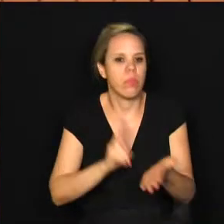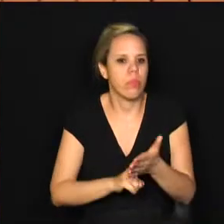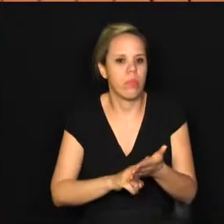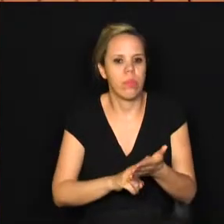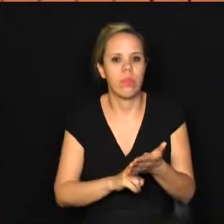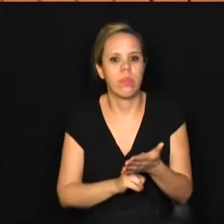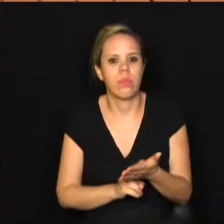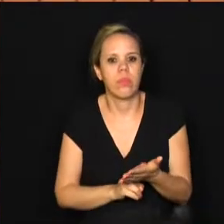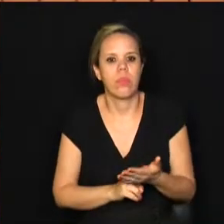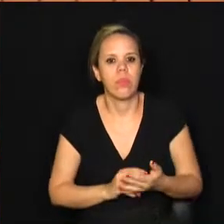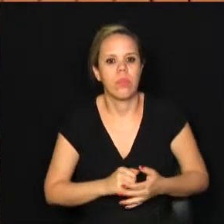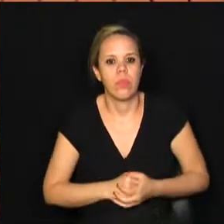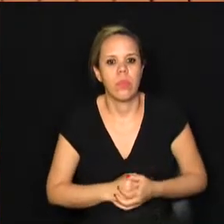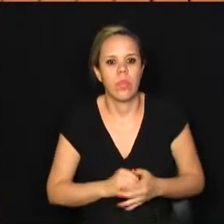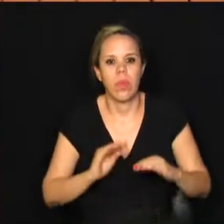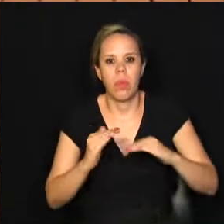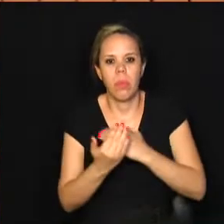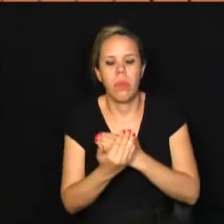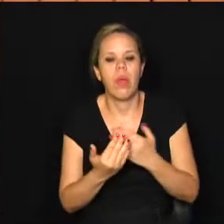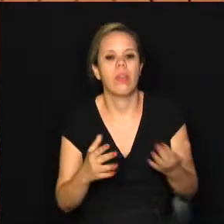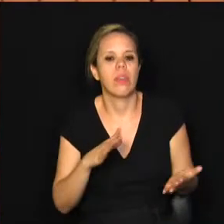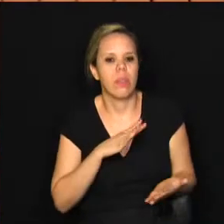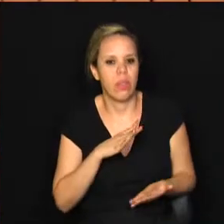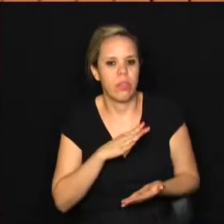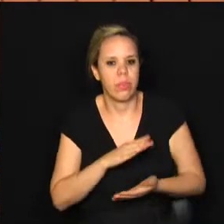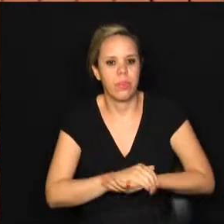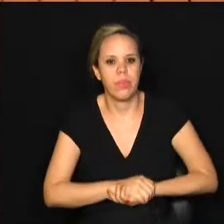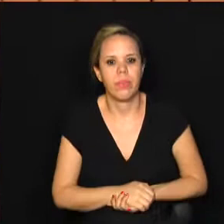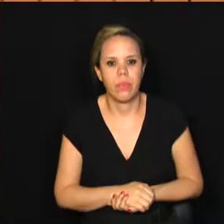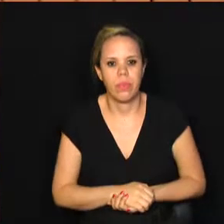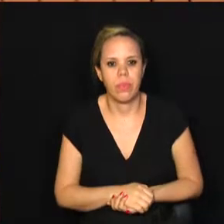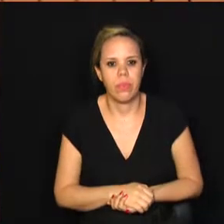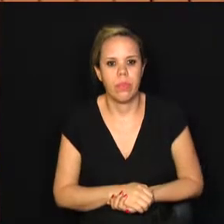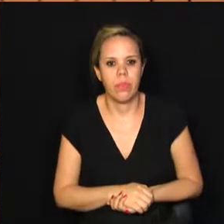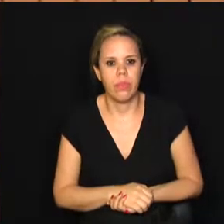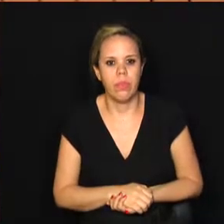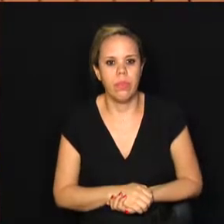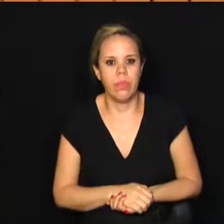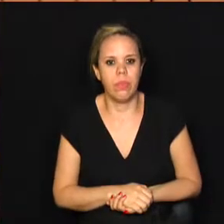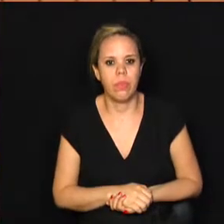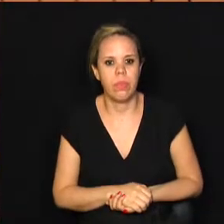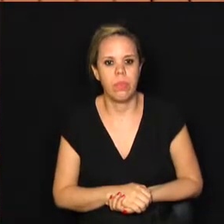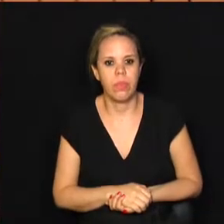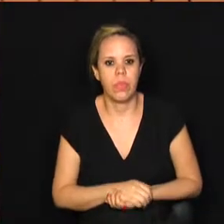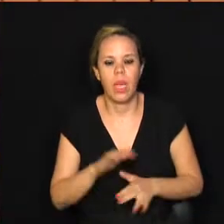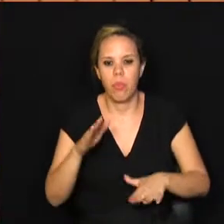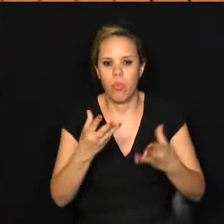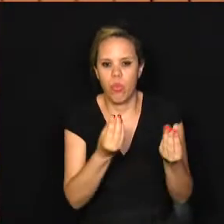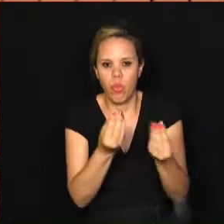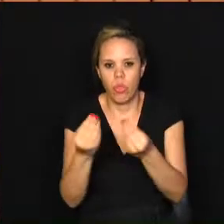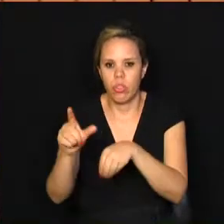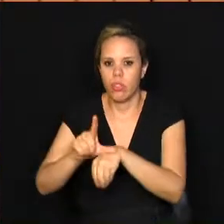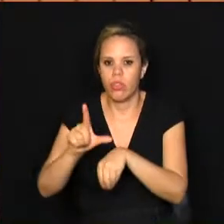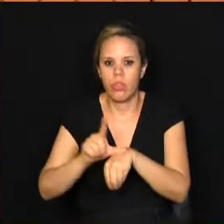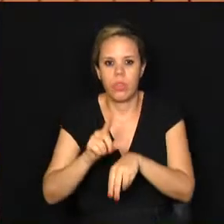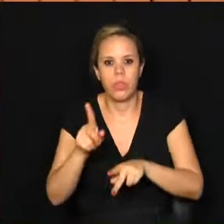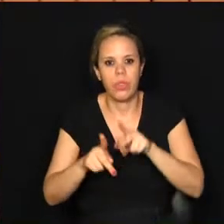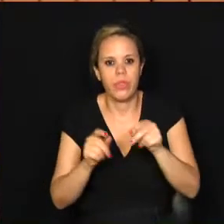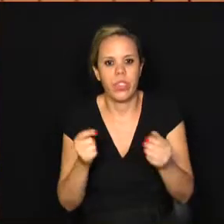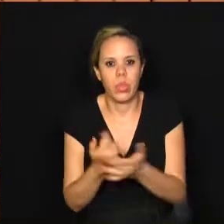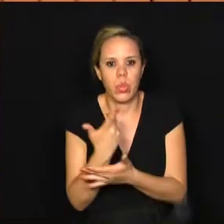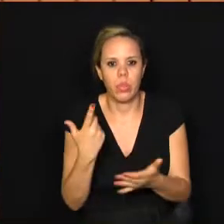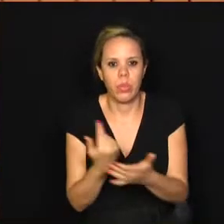correspondências nos bairros periféricos da nossa cidade. Inclusive muitas lojas, pessoas quando fazem compra em lojas